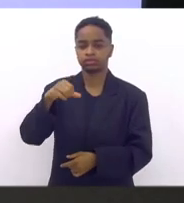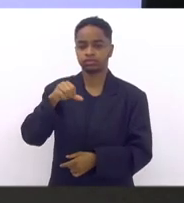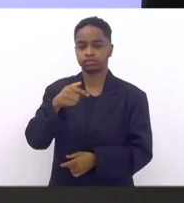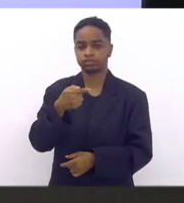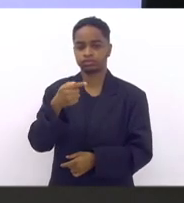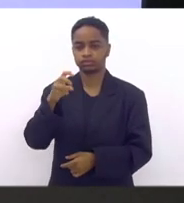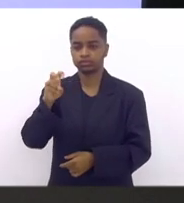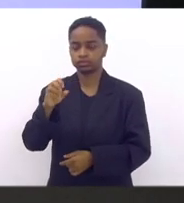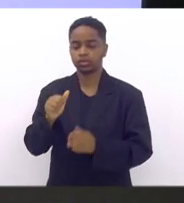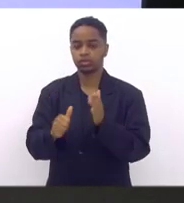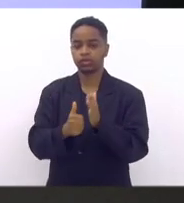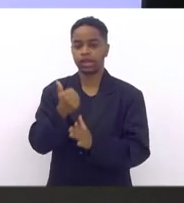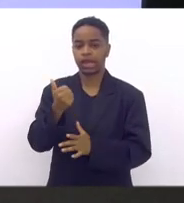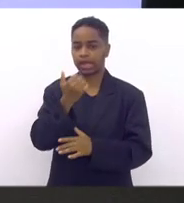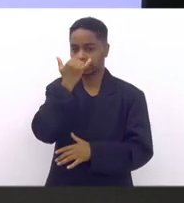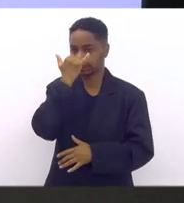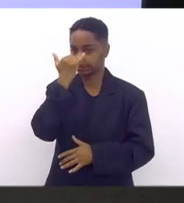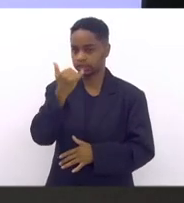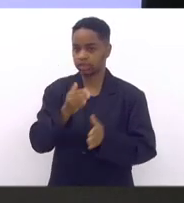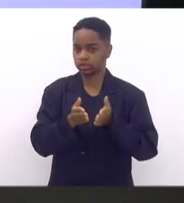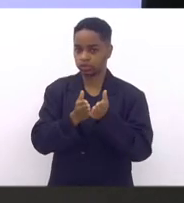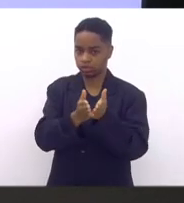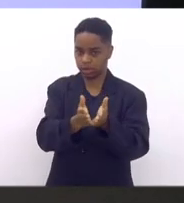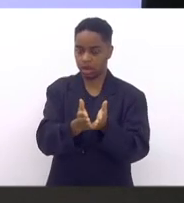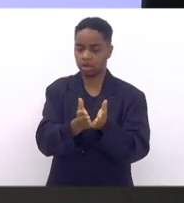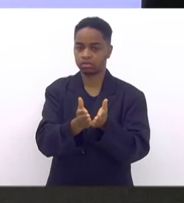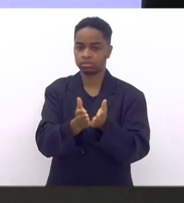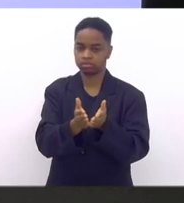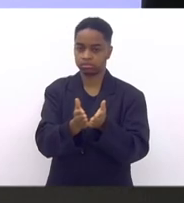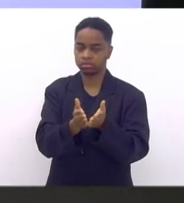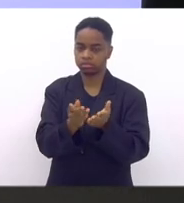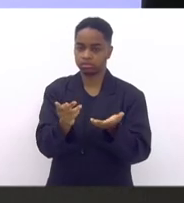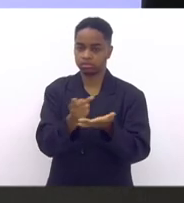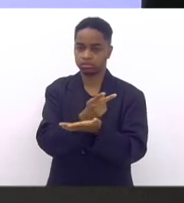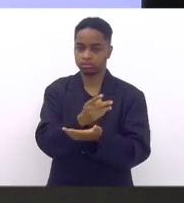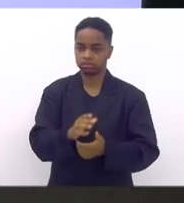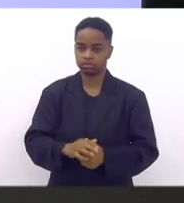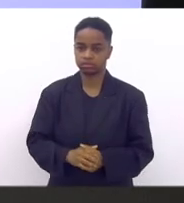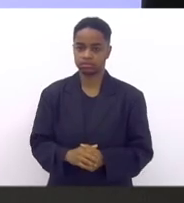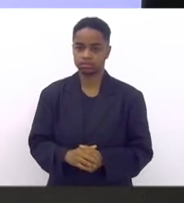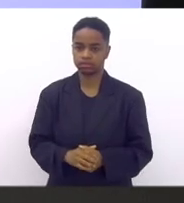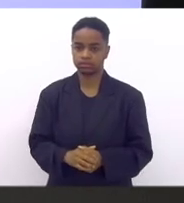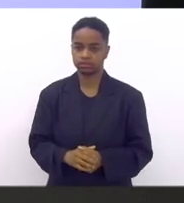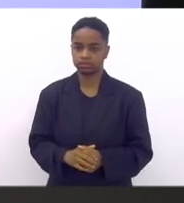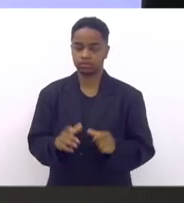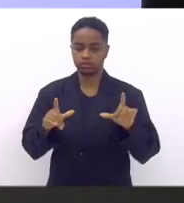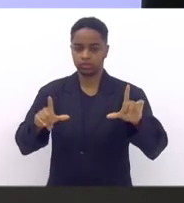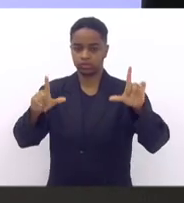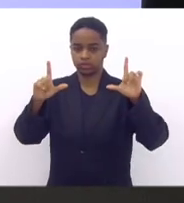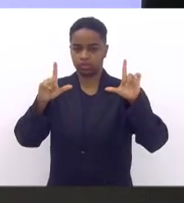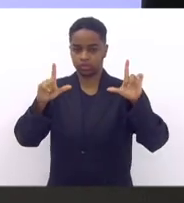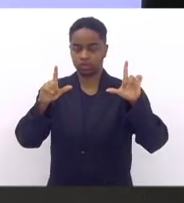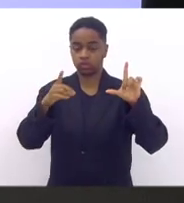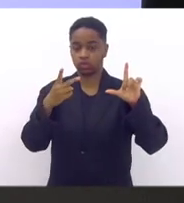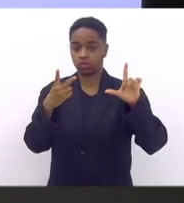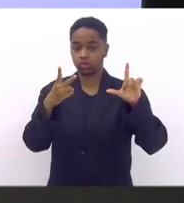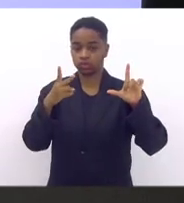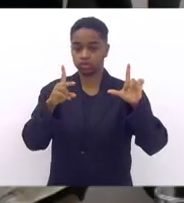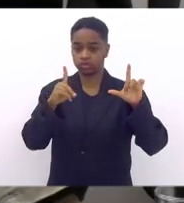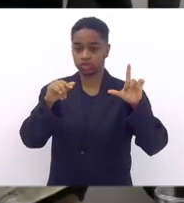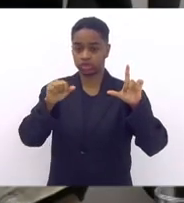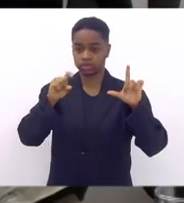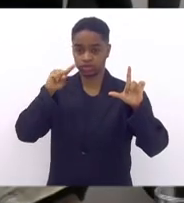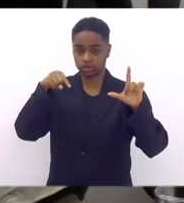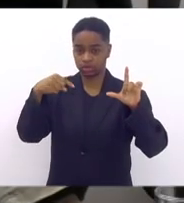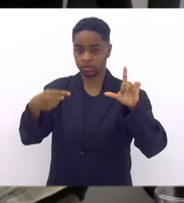primeiros acidentes de óleo no mar na vikari eh Essa é a capa do Globo de dois dias depois o vazamento